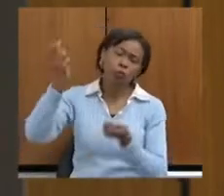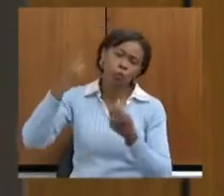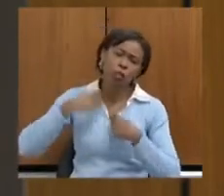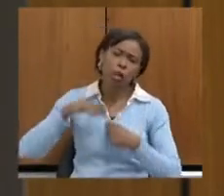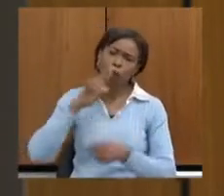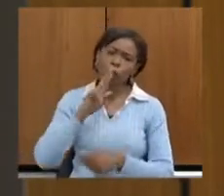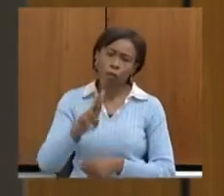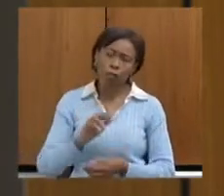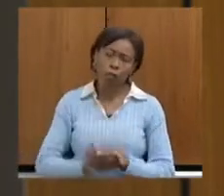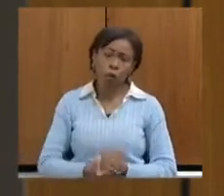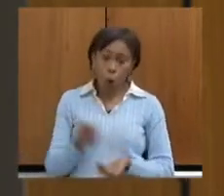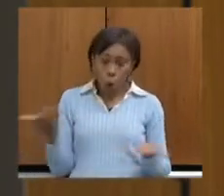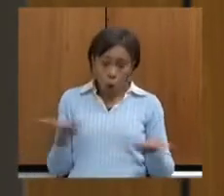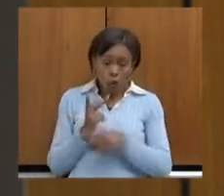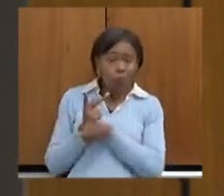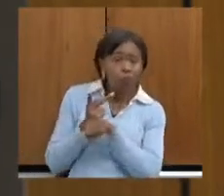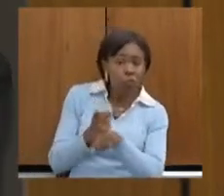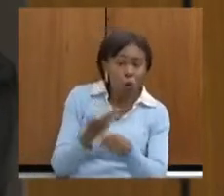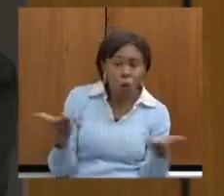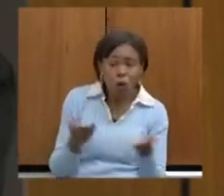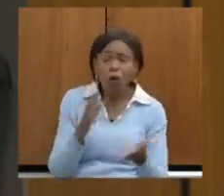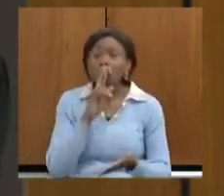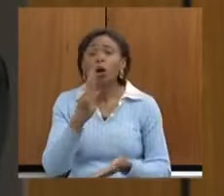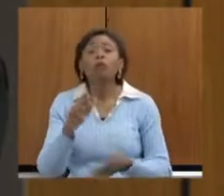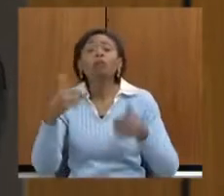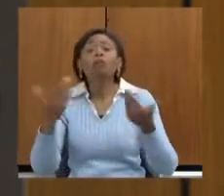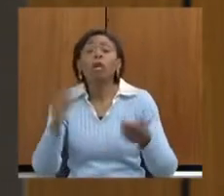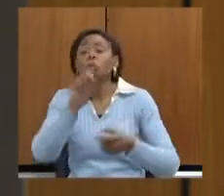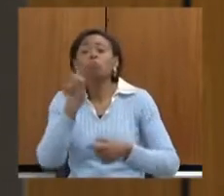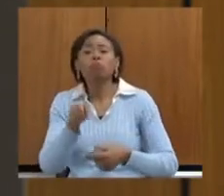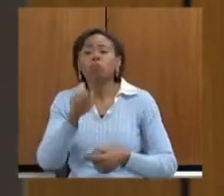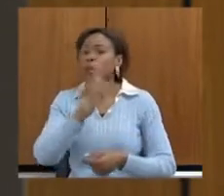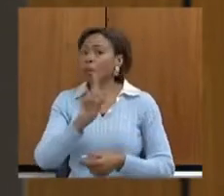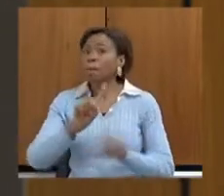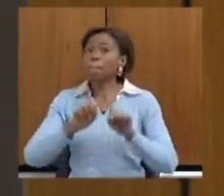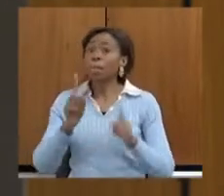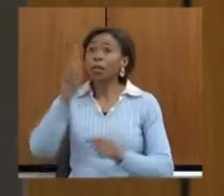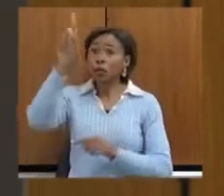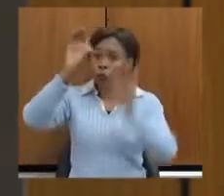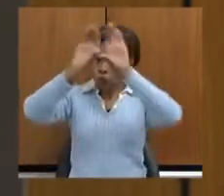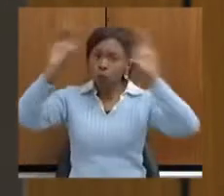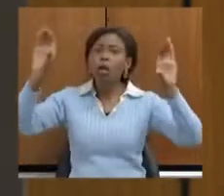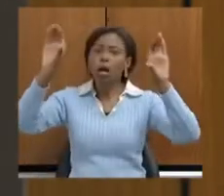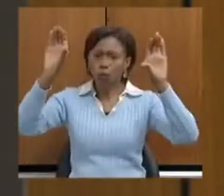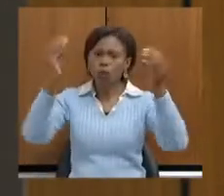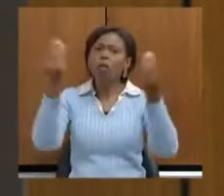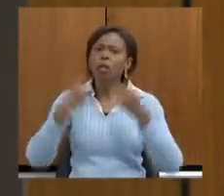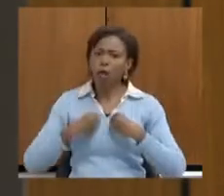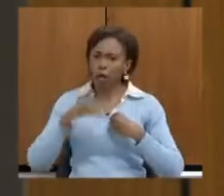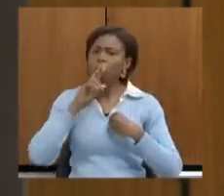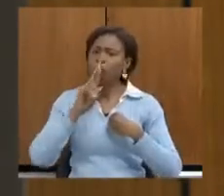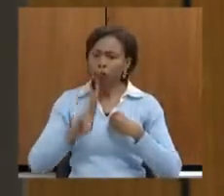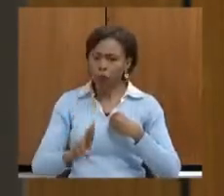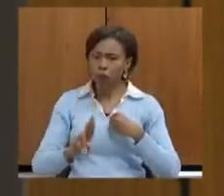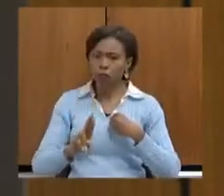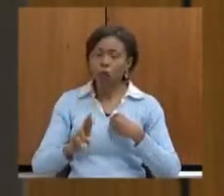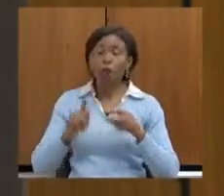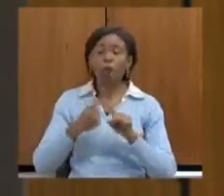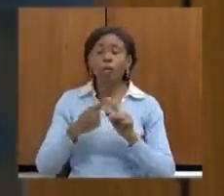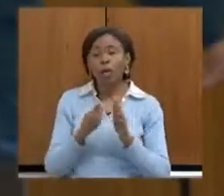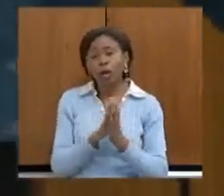nós vamos buscar a resposta aqui na rua já mas a resposta vem no céu a palavra de Deus disse